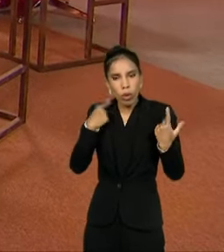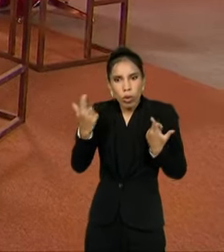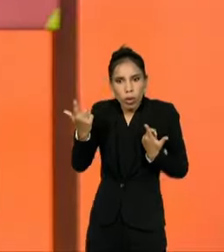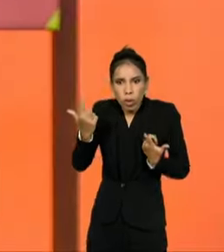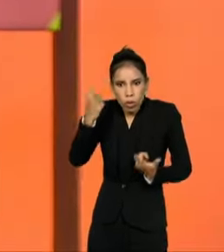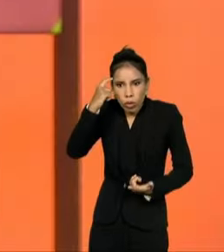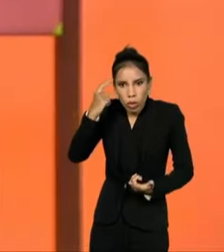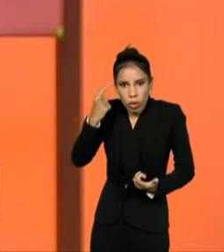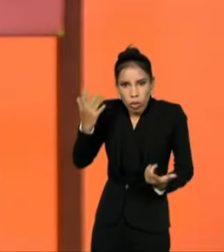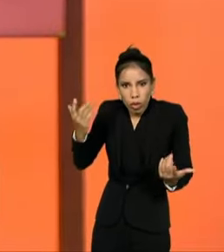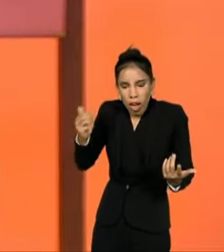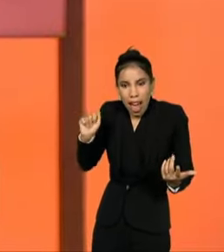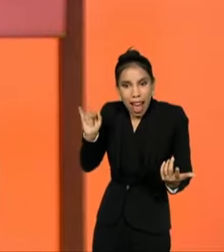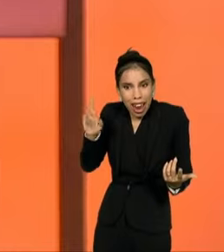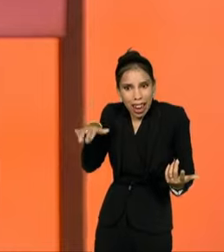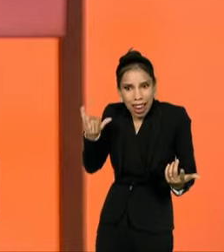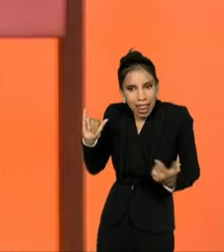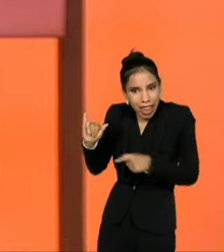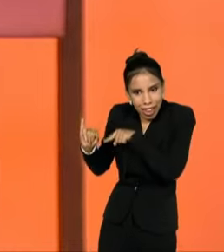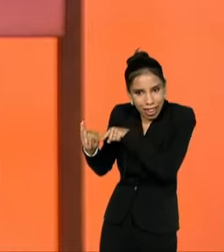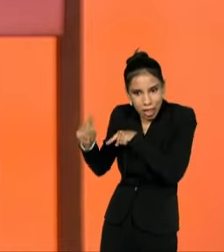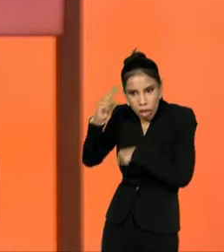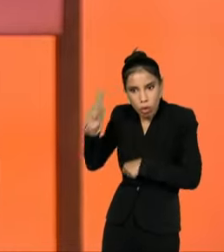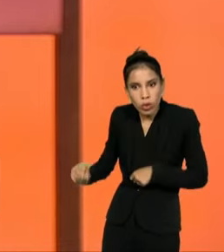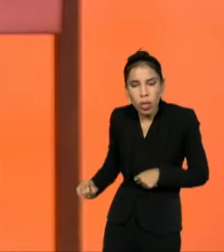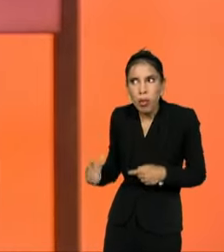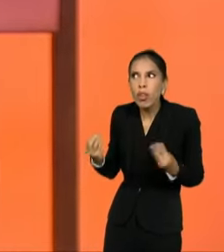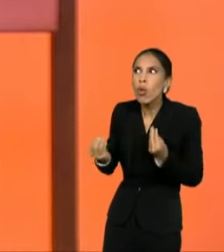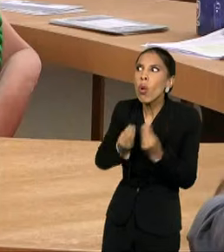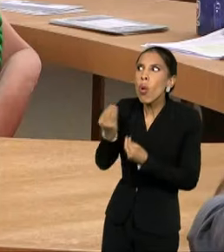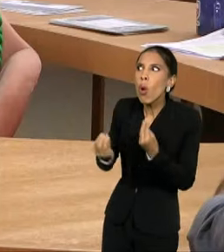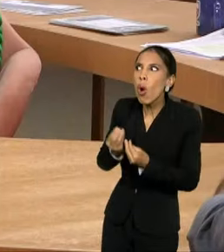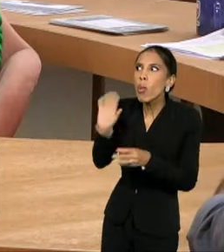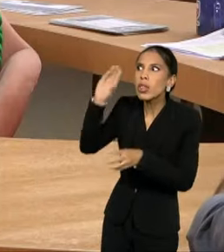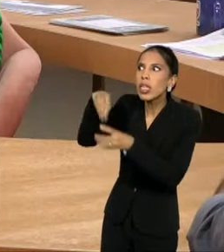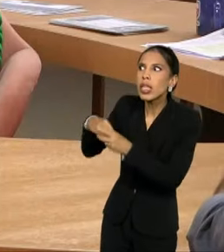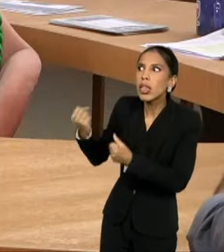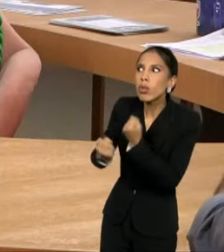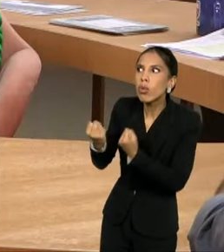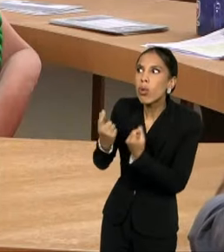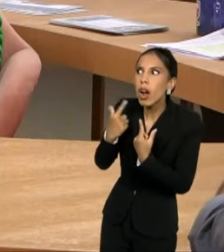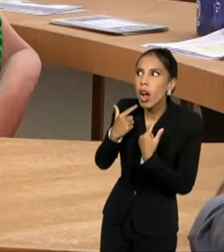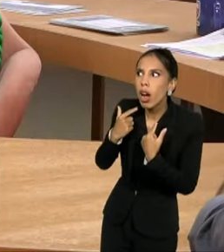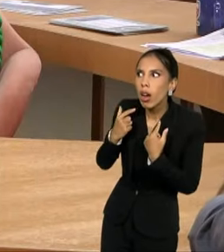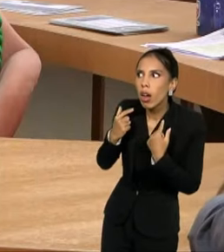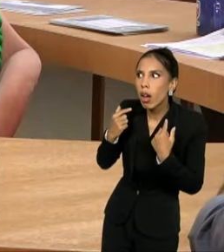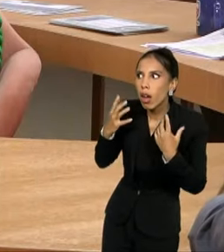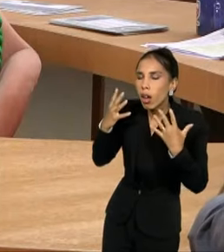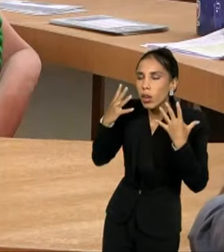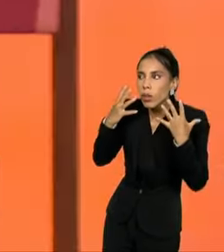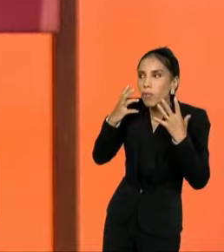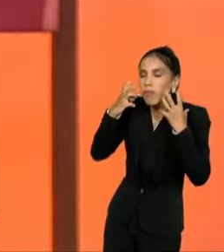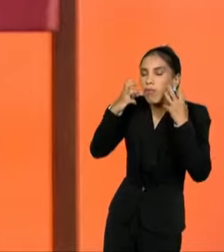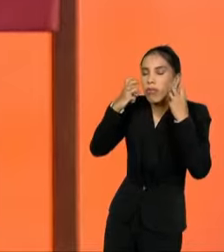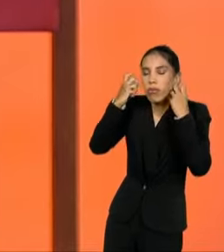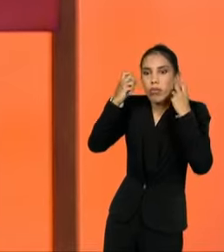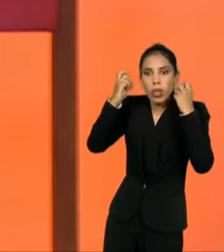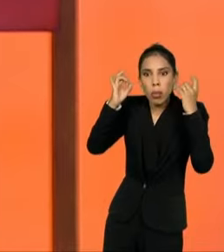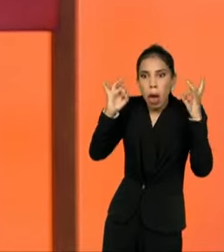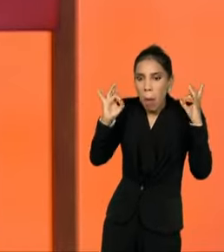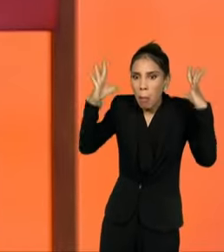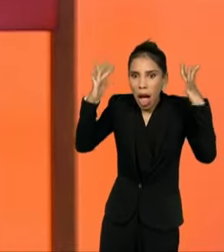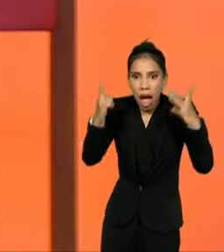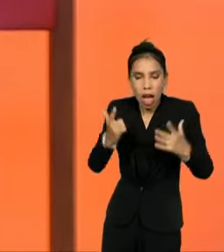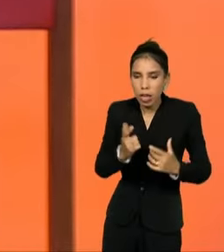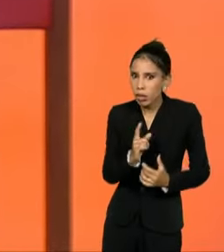não sabia. Aí eu falei, como assim está dentro do carro? Né? Que aí eu entendi que ela... Porque em nenhum momento caiu uma ficha